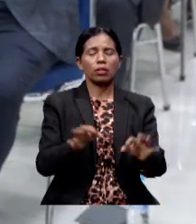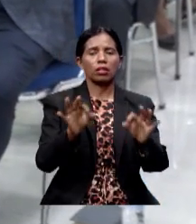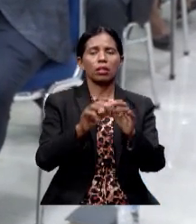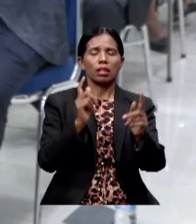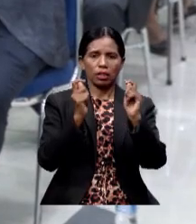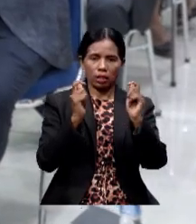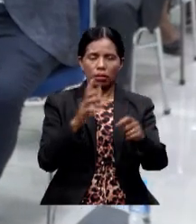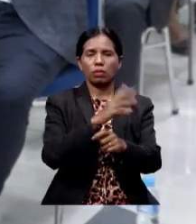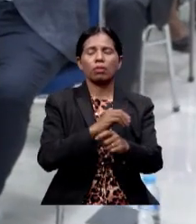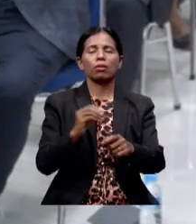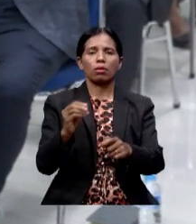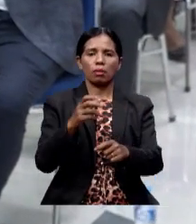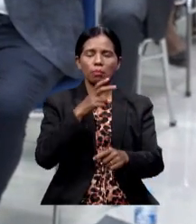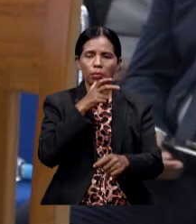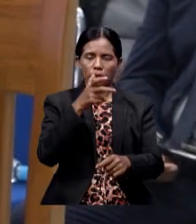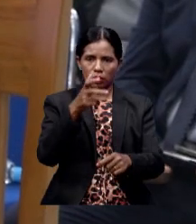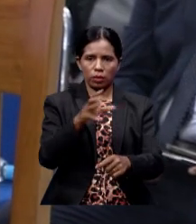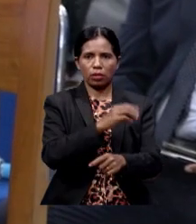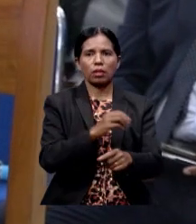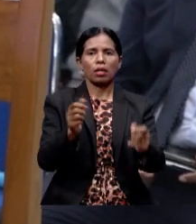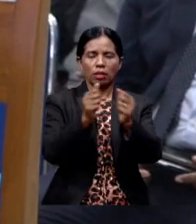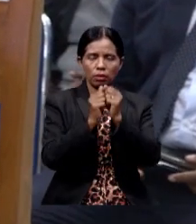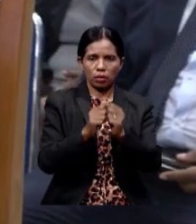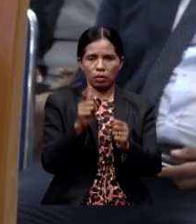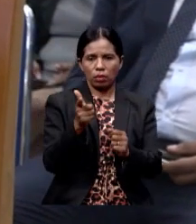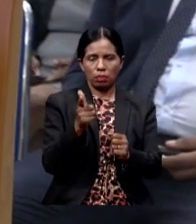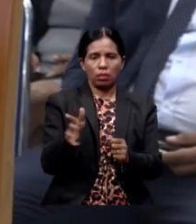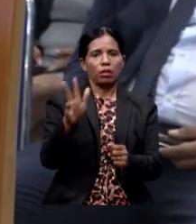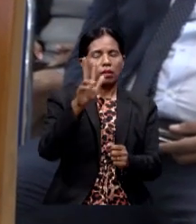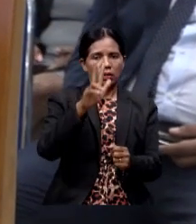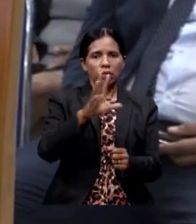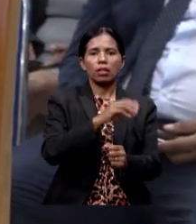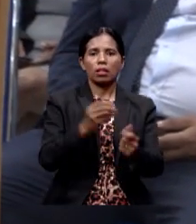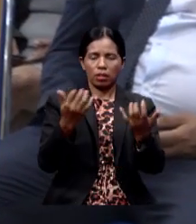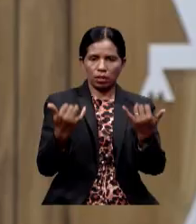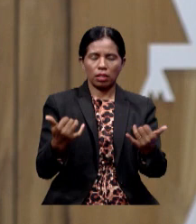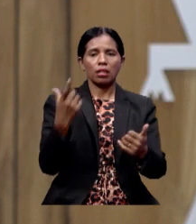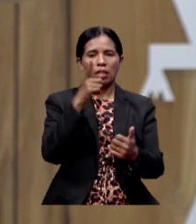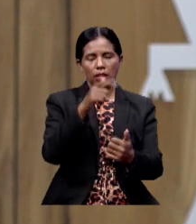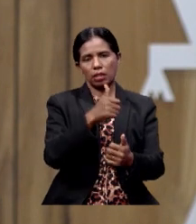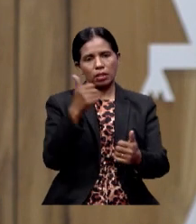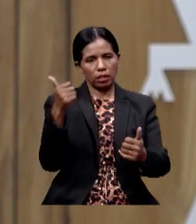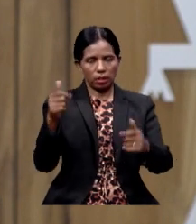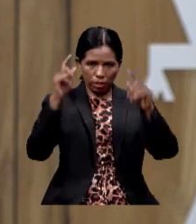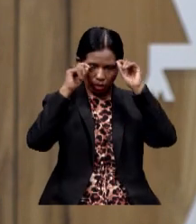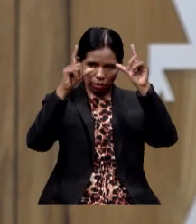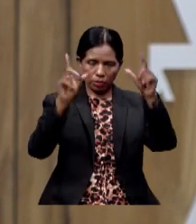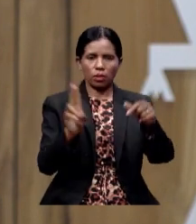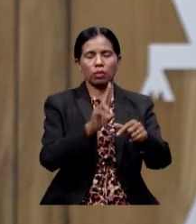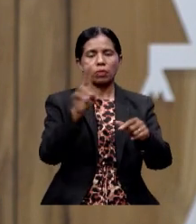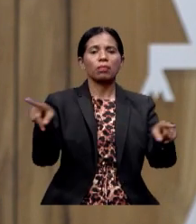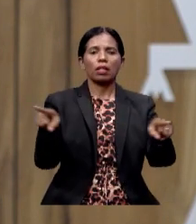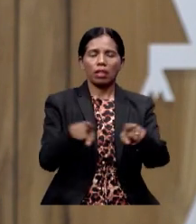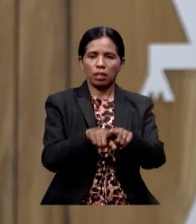no Portuguesa, no dialeto local Hamutu Kura Nulu Resintolu, Nunemos e a Lian Seluk, Nebemak Timor-Leste usa